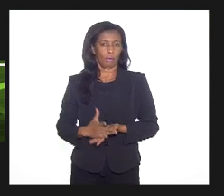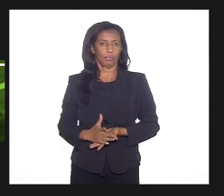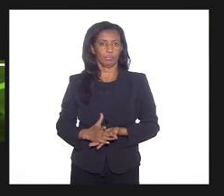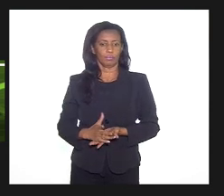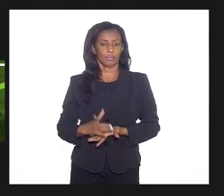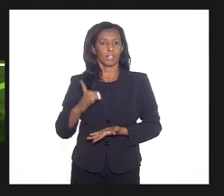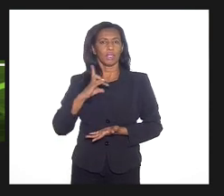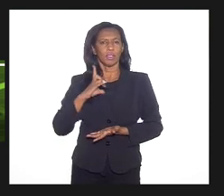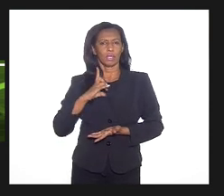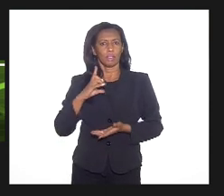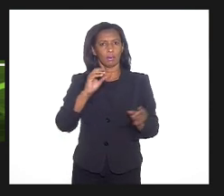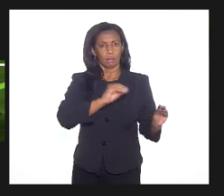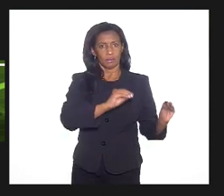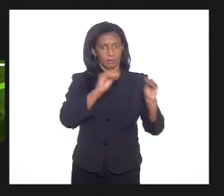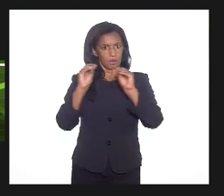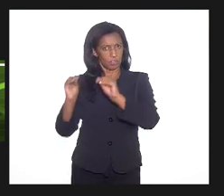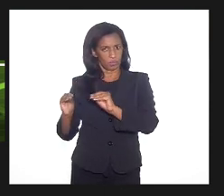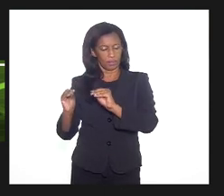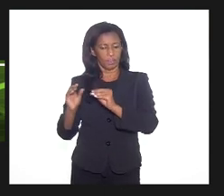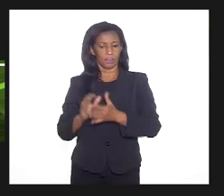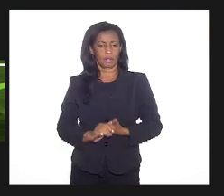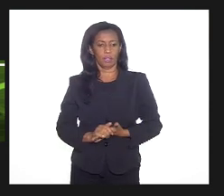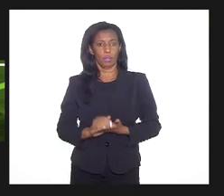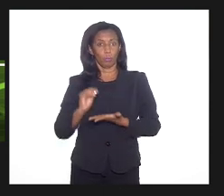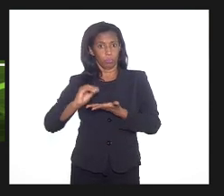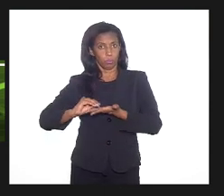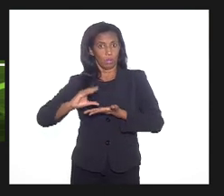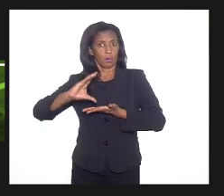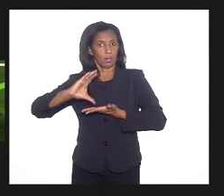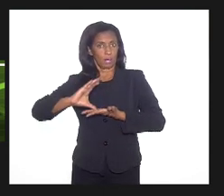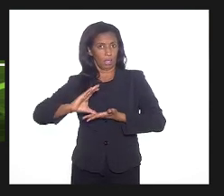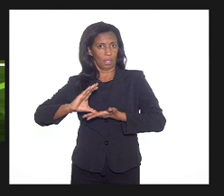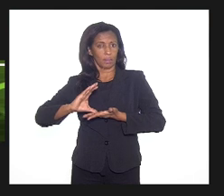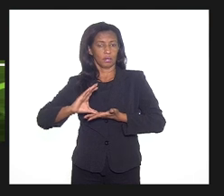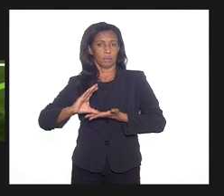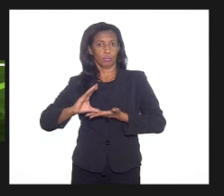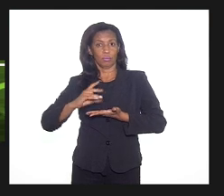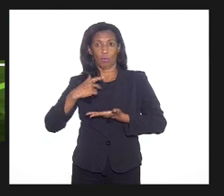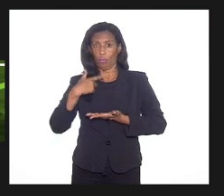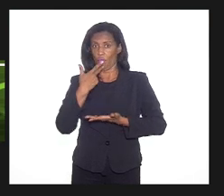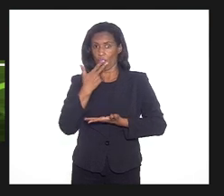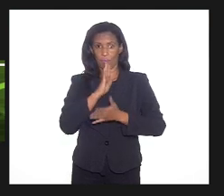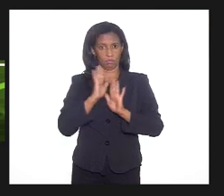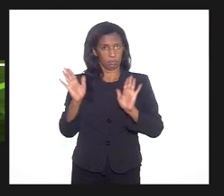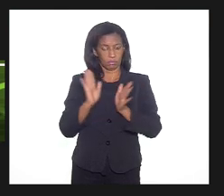aqui nas transferências correntes um acréscimo, que eu não tinha citado,